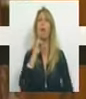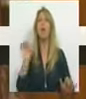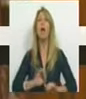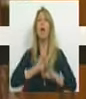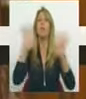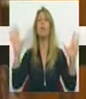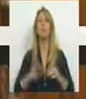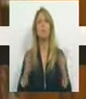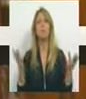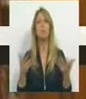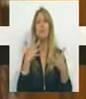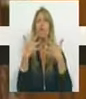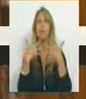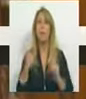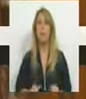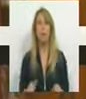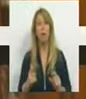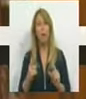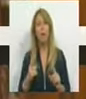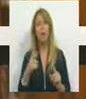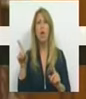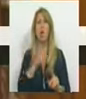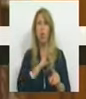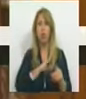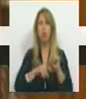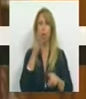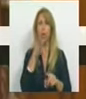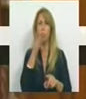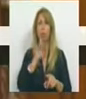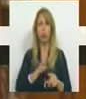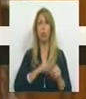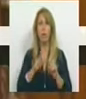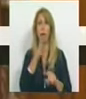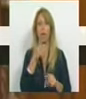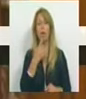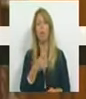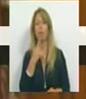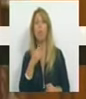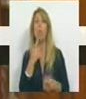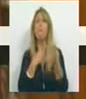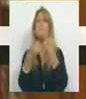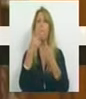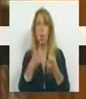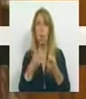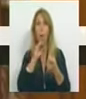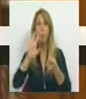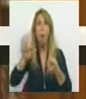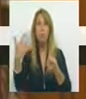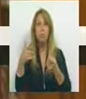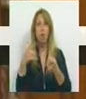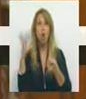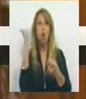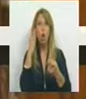uma pergunta. Será que torturou os números e por isso não nos apresenta qual é a projeção do PIB para o próximo